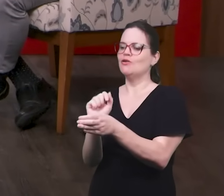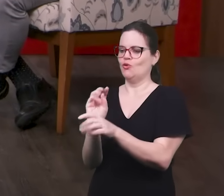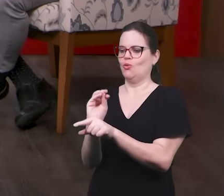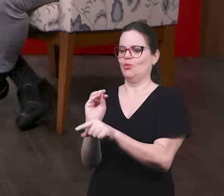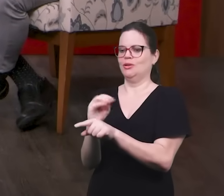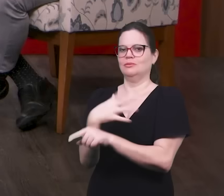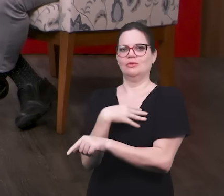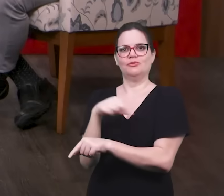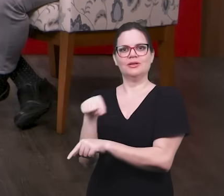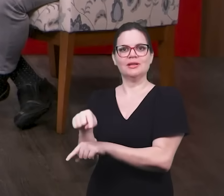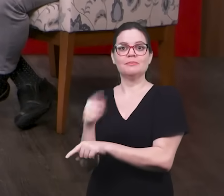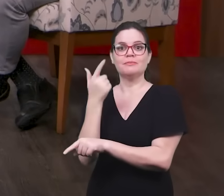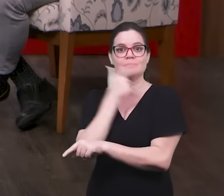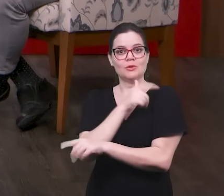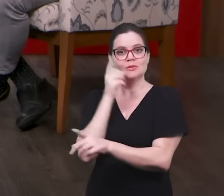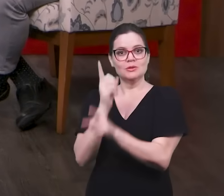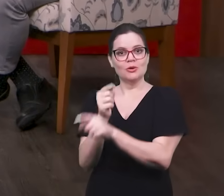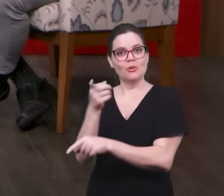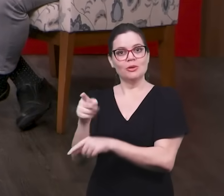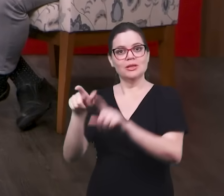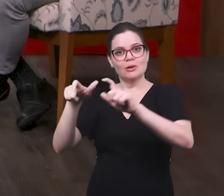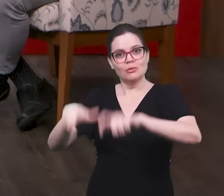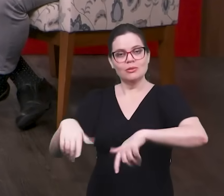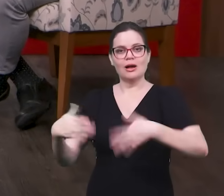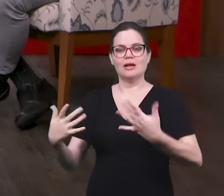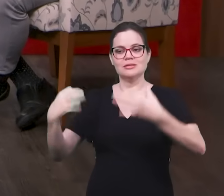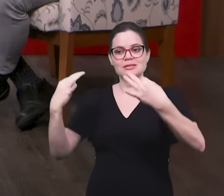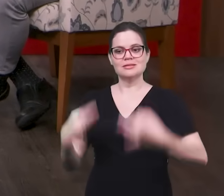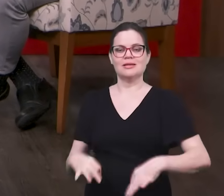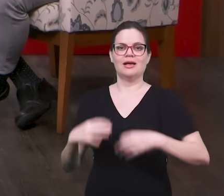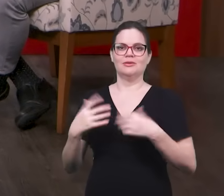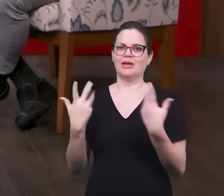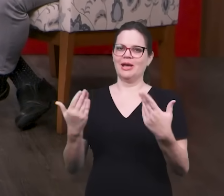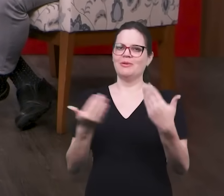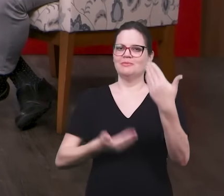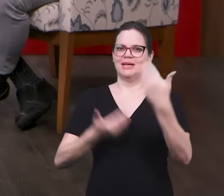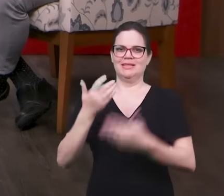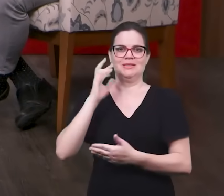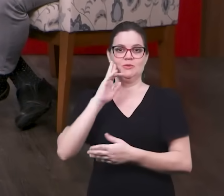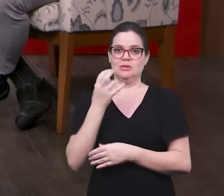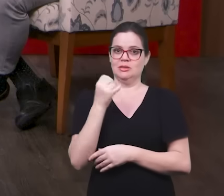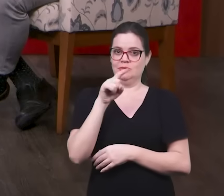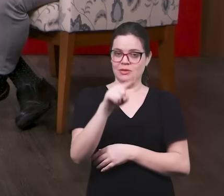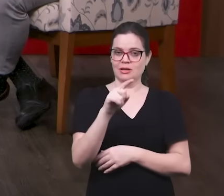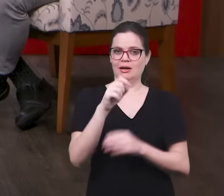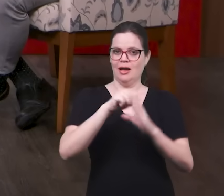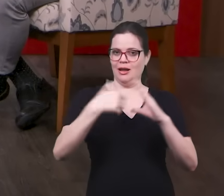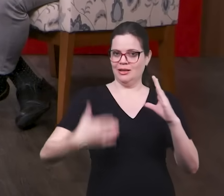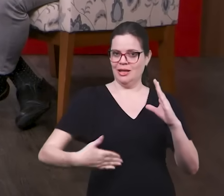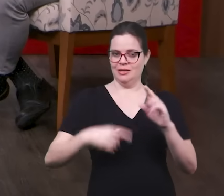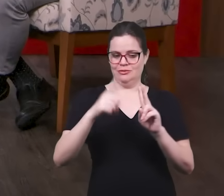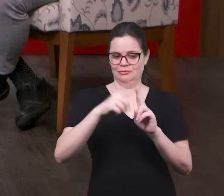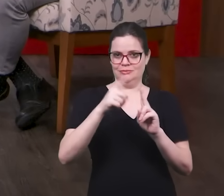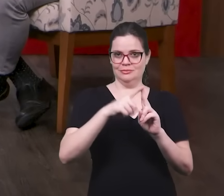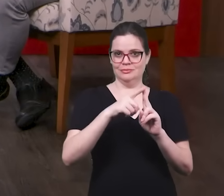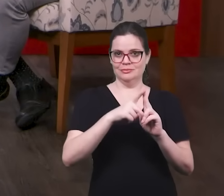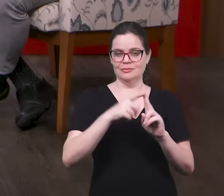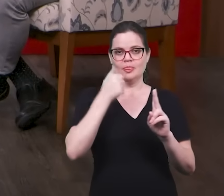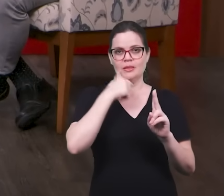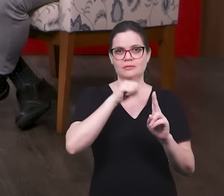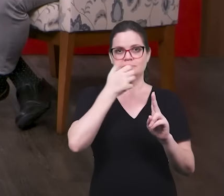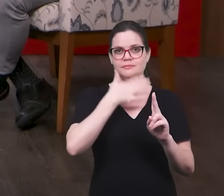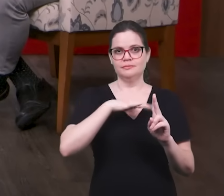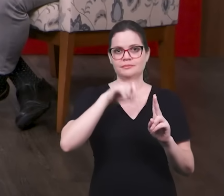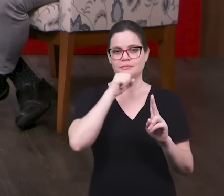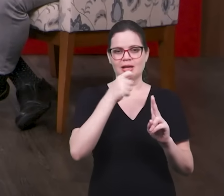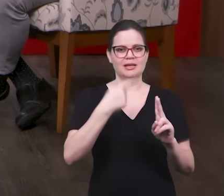filhos, Muito bom, hein? né? Aqui que eu vou criar minha prole. Então, se você é uma andorinha, um pai inquieto